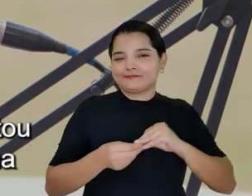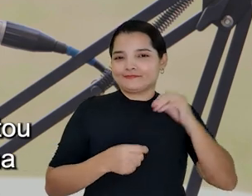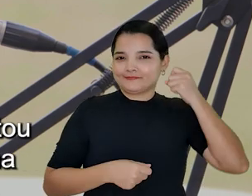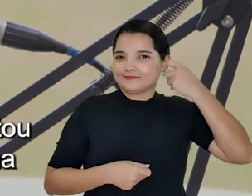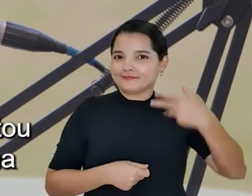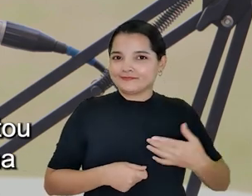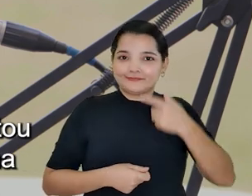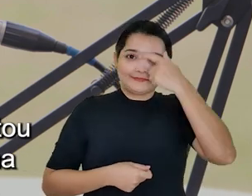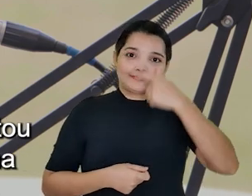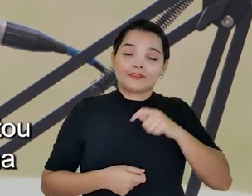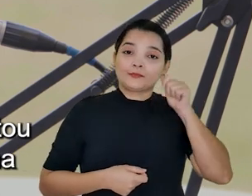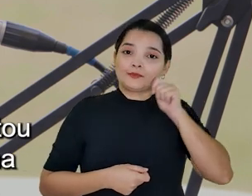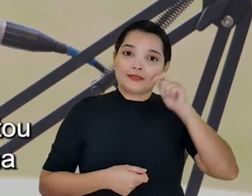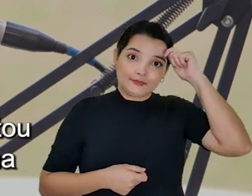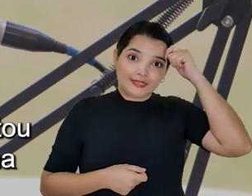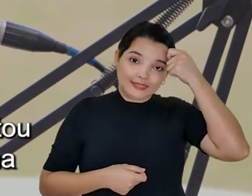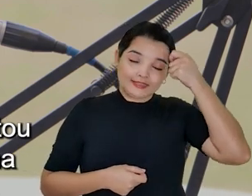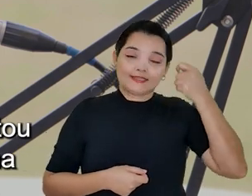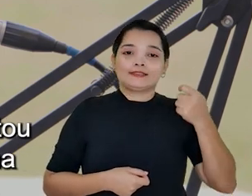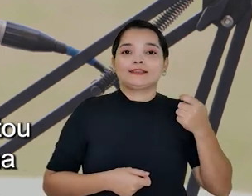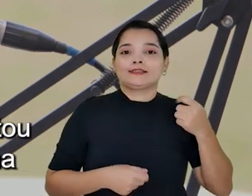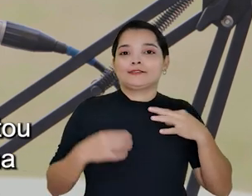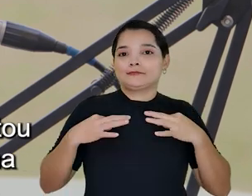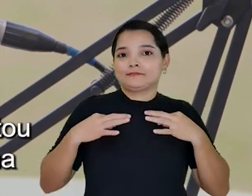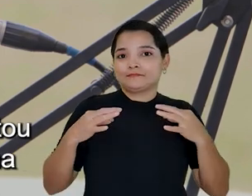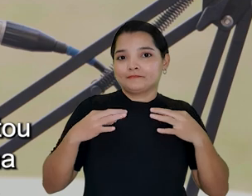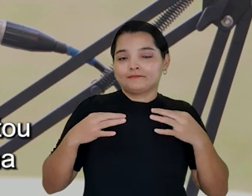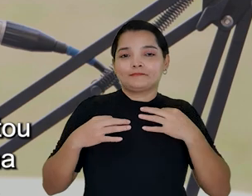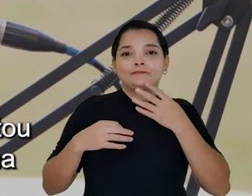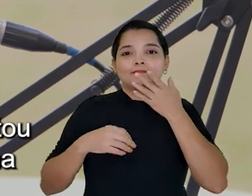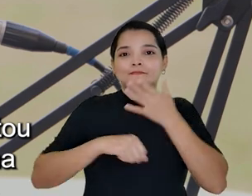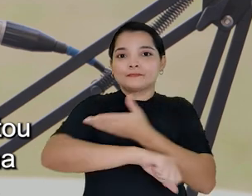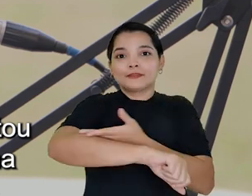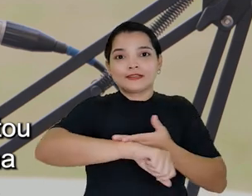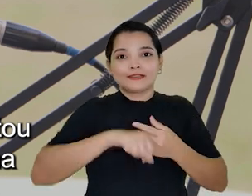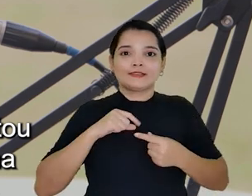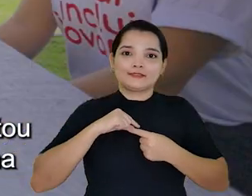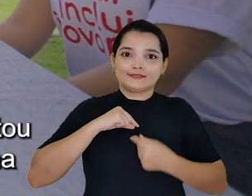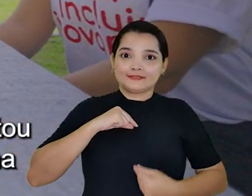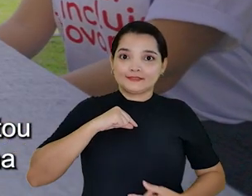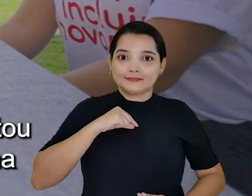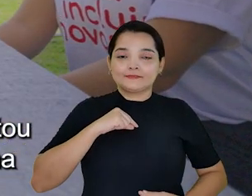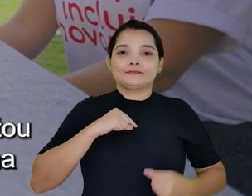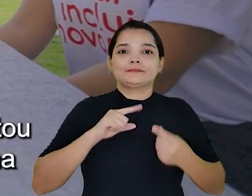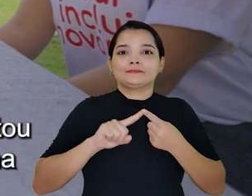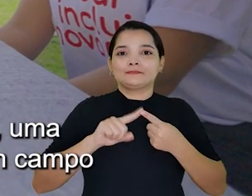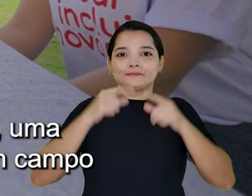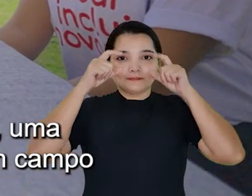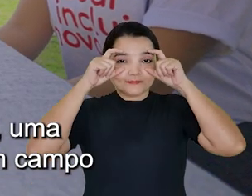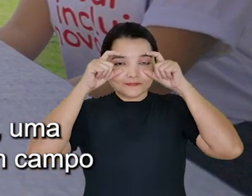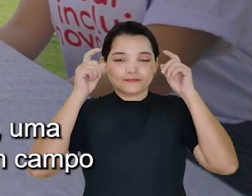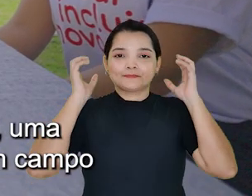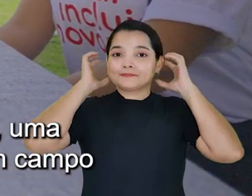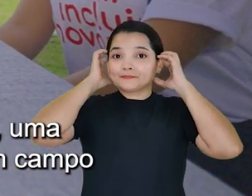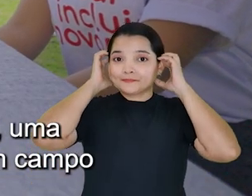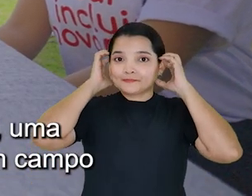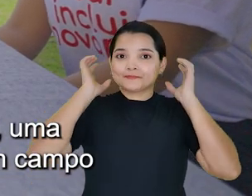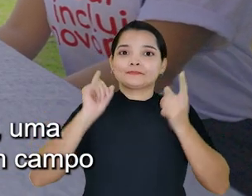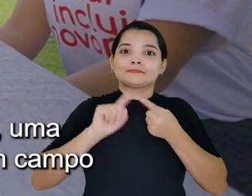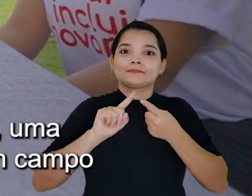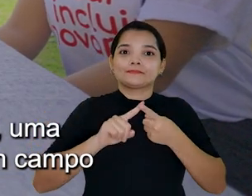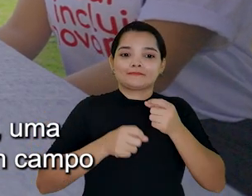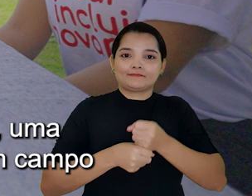rapidamente a minha autodescrição eu sou uma mulher preta estou usando fone de ouvido e óculos de grau uma camisa de botão